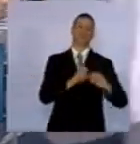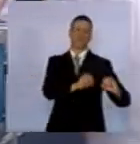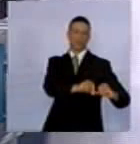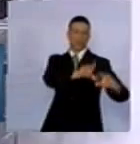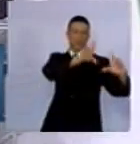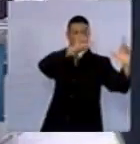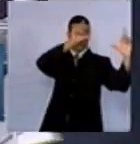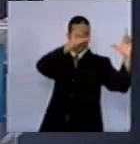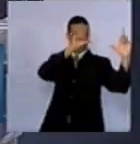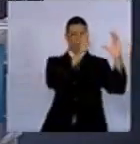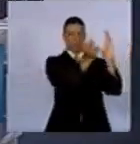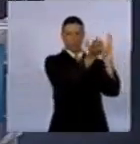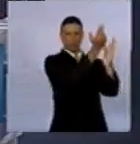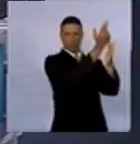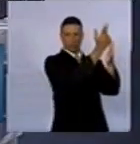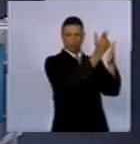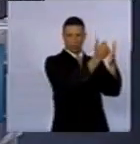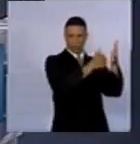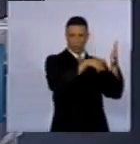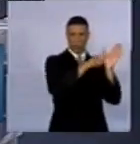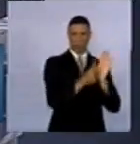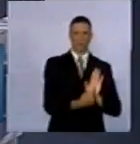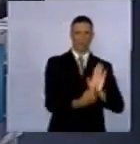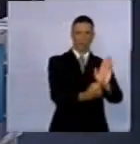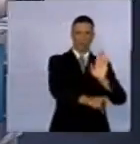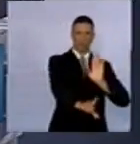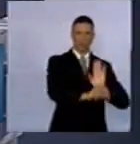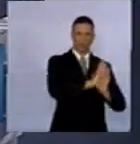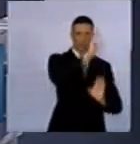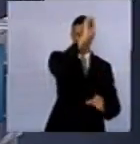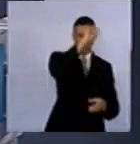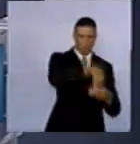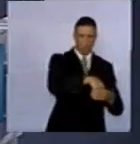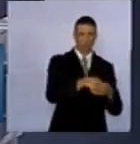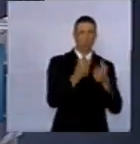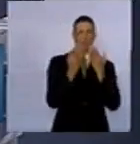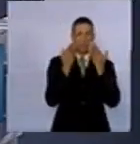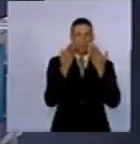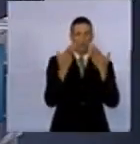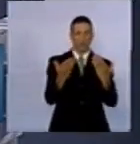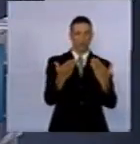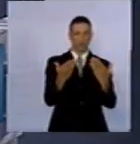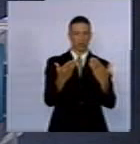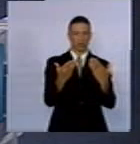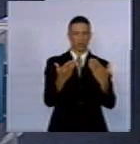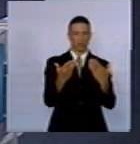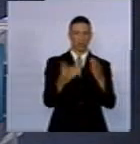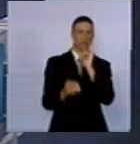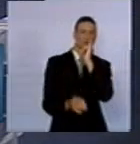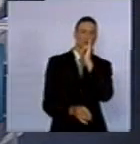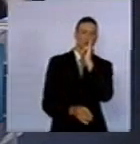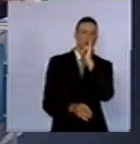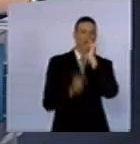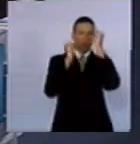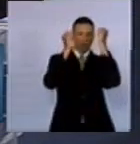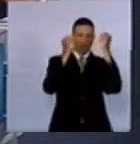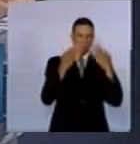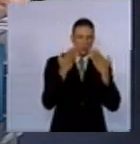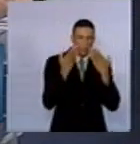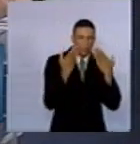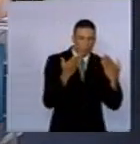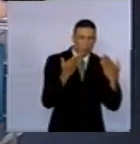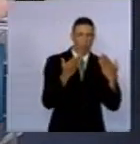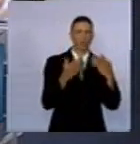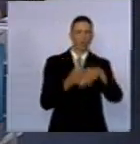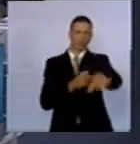foi desenhada dentro do esboço da própria lei Mas eu fiz questão de trazer aqui alguns exemplos que possam